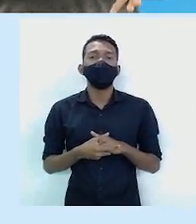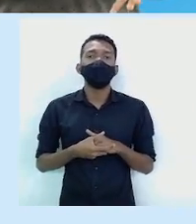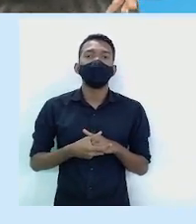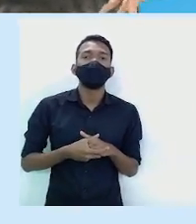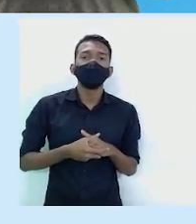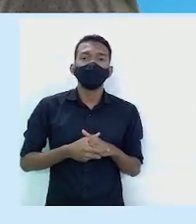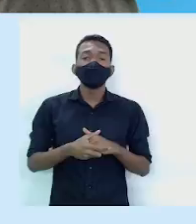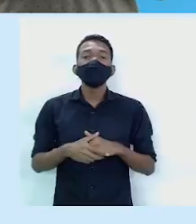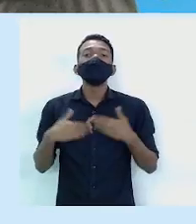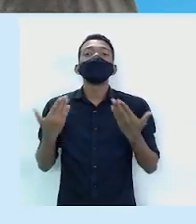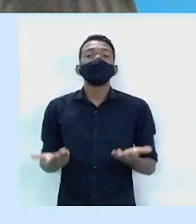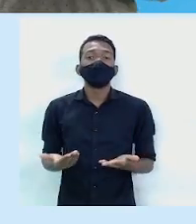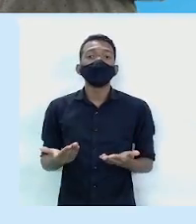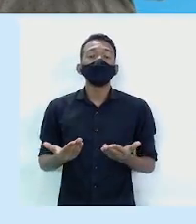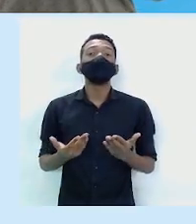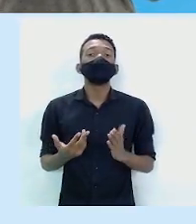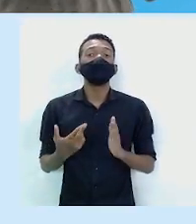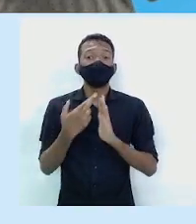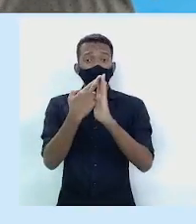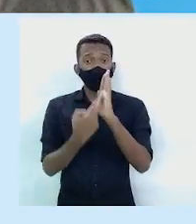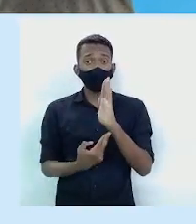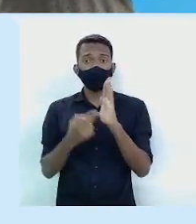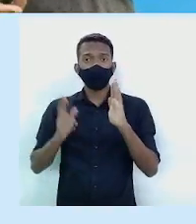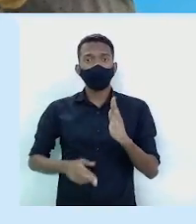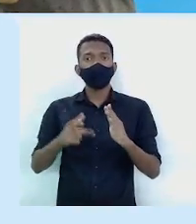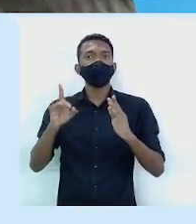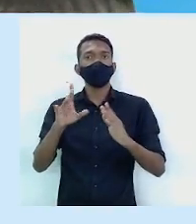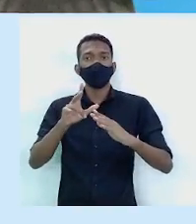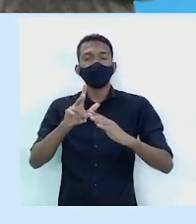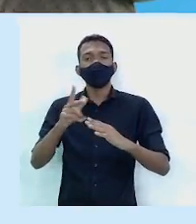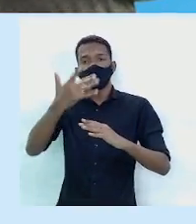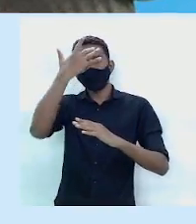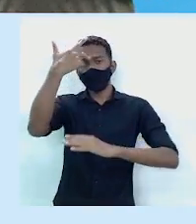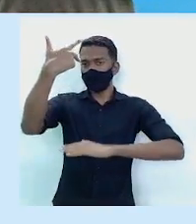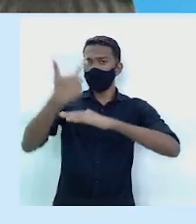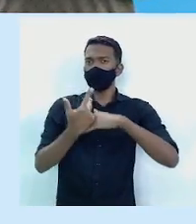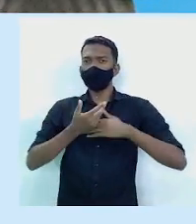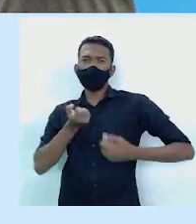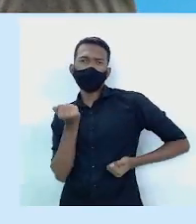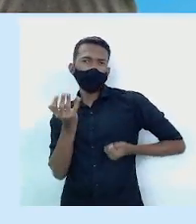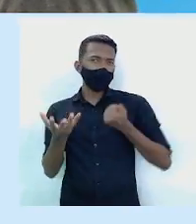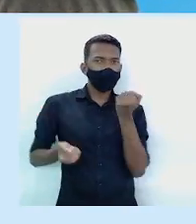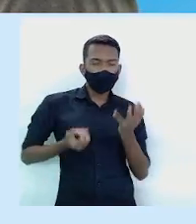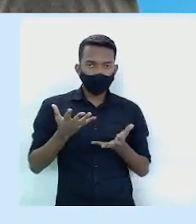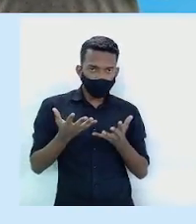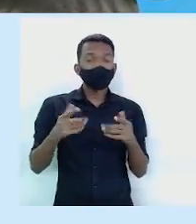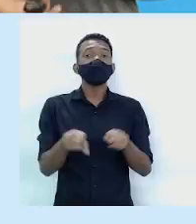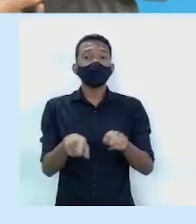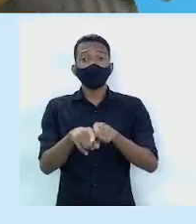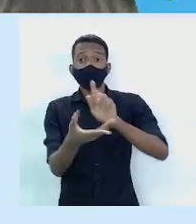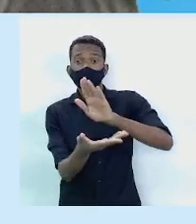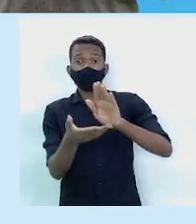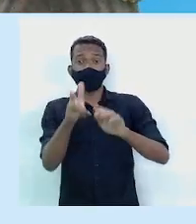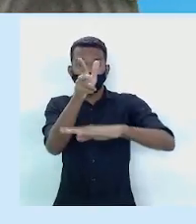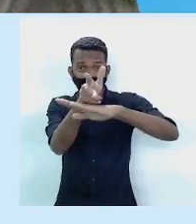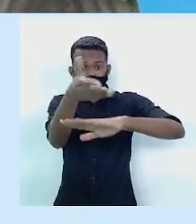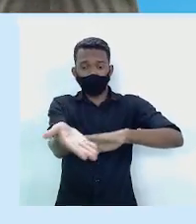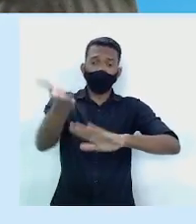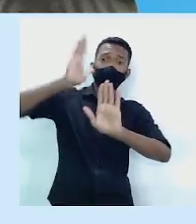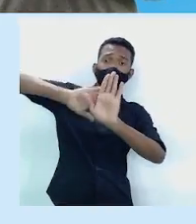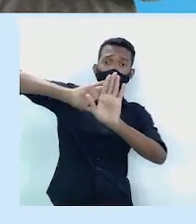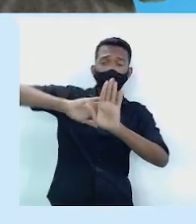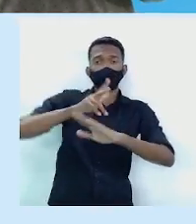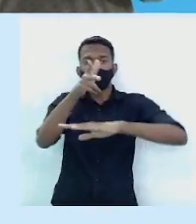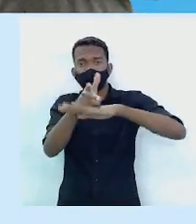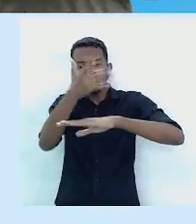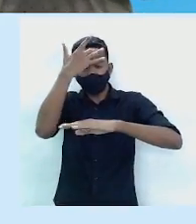vai ajudar não só a pessoa que vai estar lá de frente à câmera falando, mas também as pessoas que vão estar por trás da câmera.